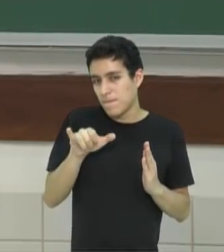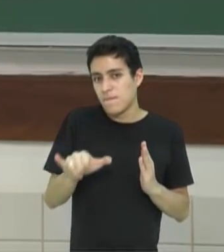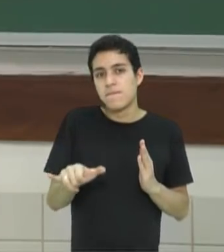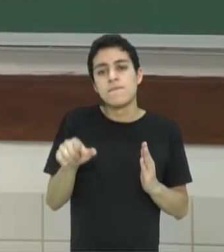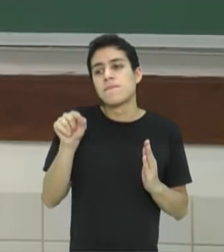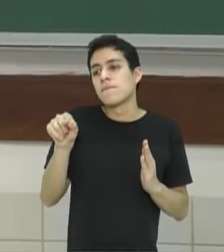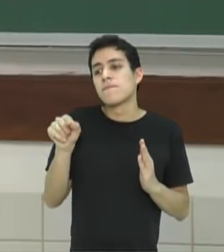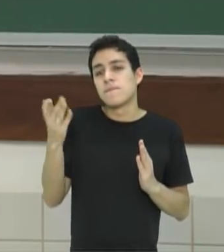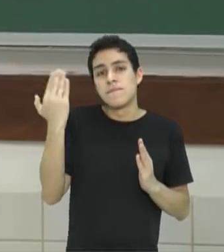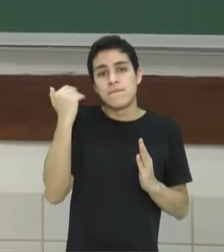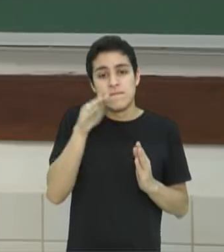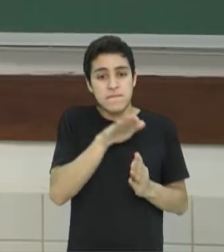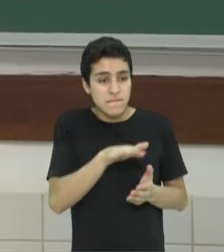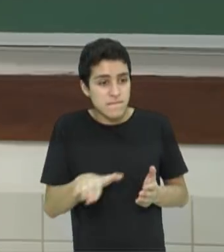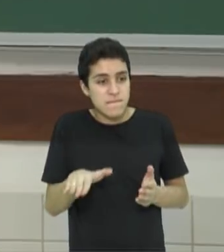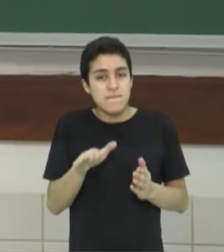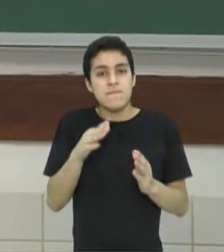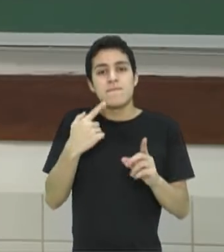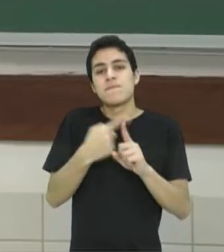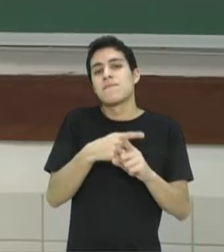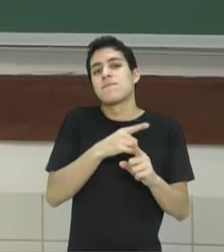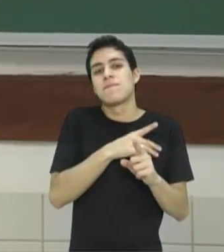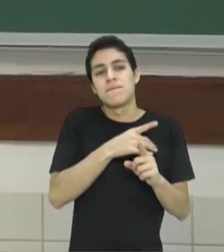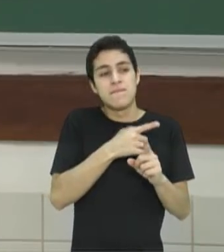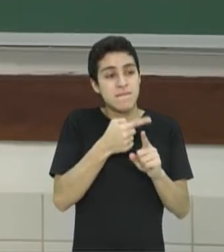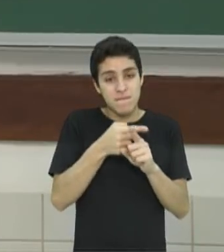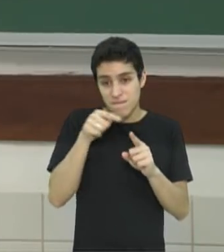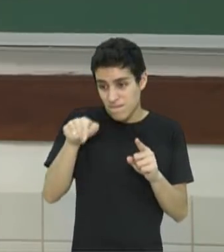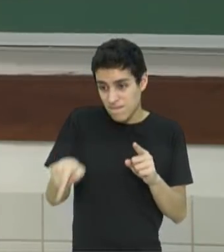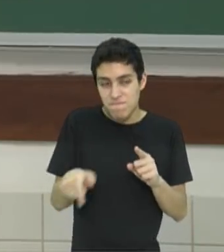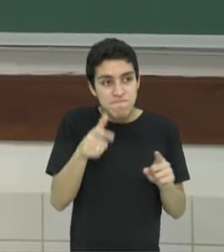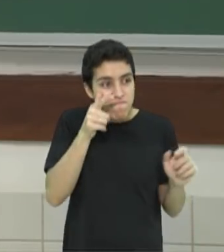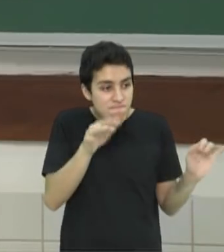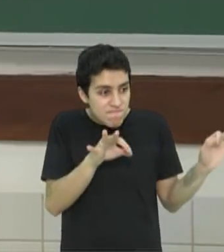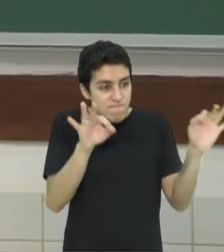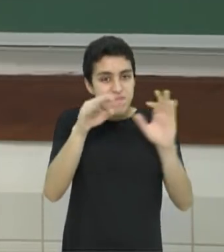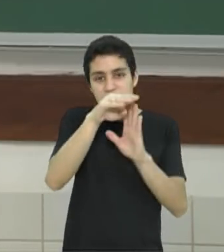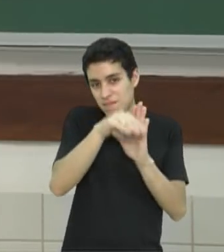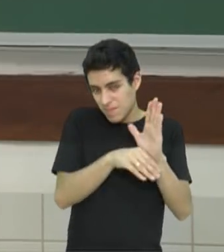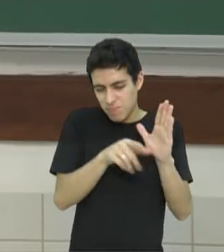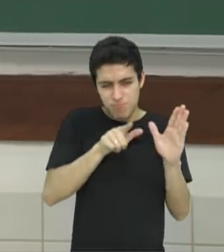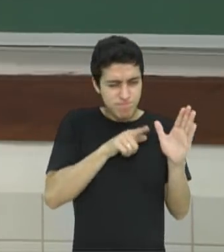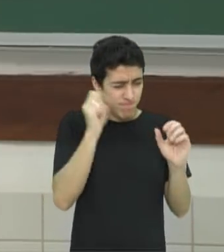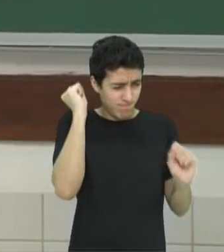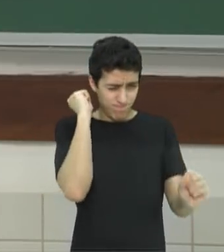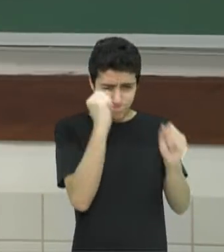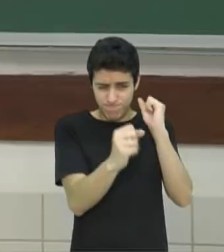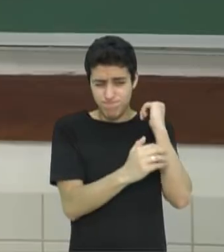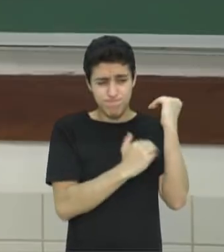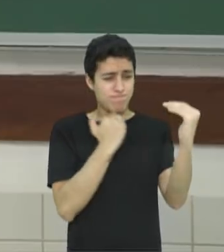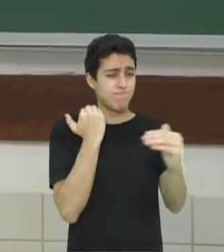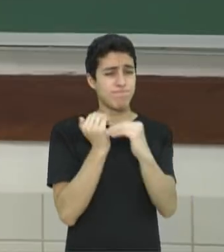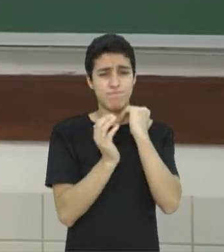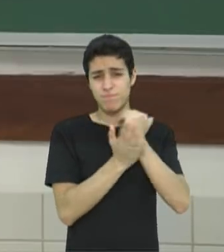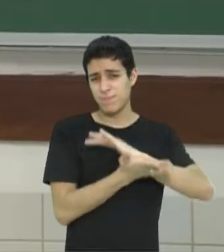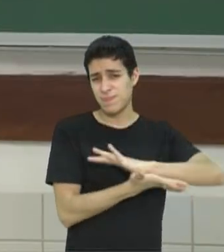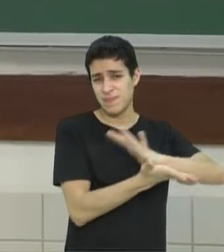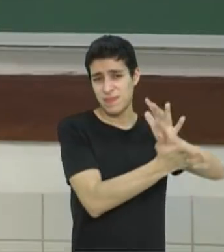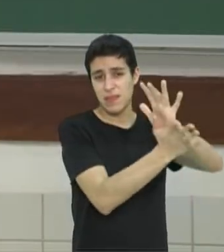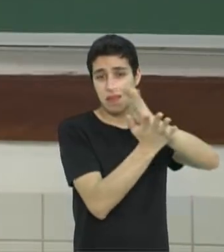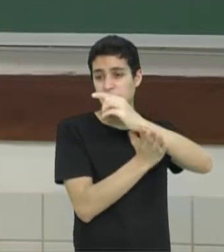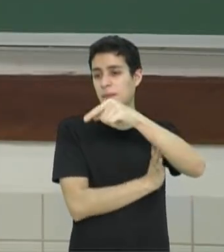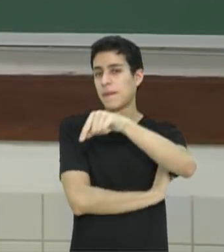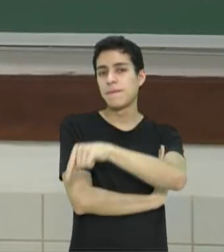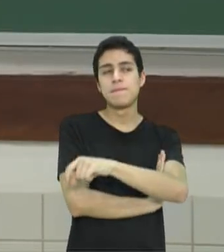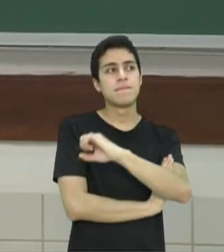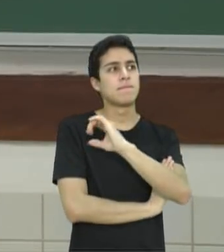ter sido criança. E por que que ele tinha medo? Porque quando ele assistia aquele programa que tinha muita morte, muito assassinato,